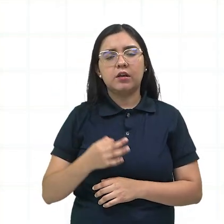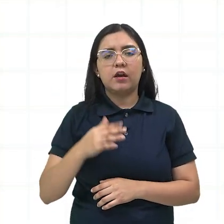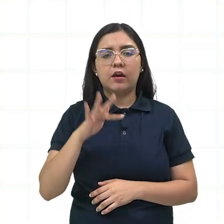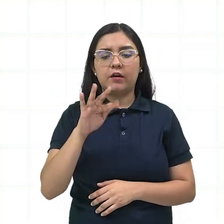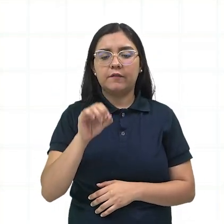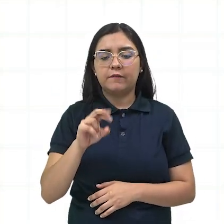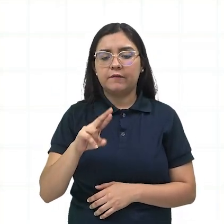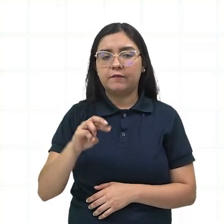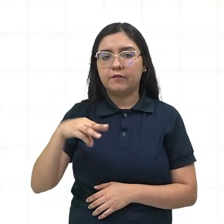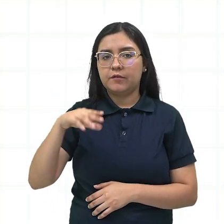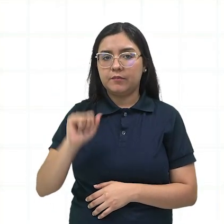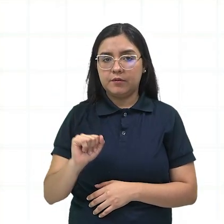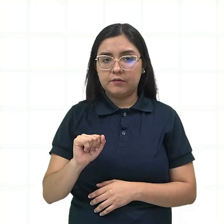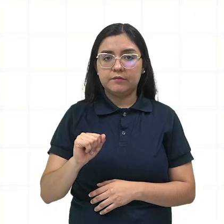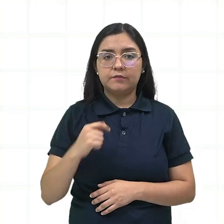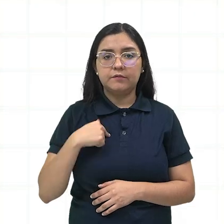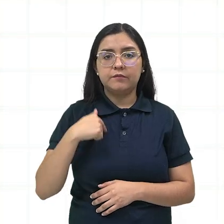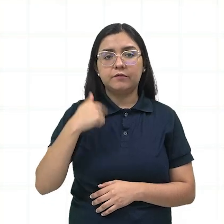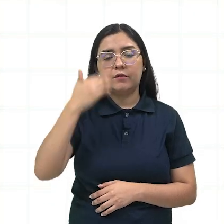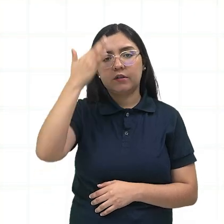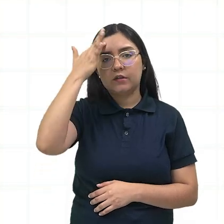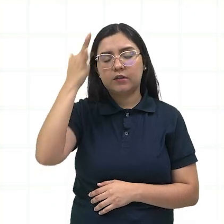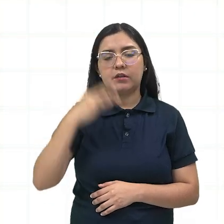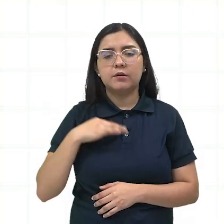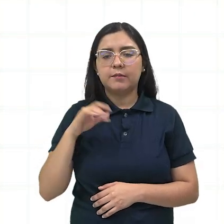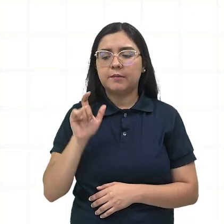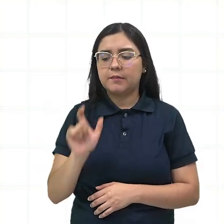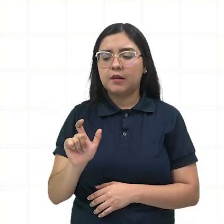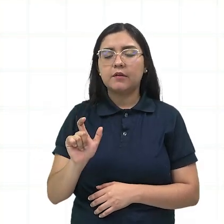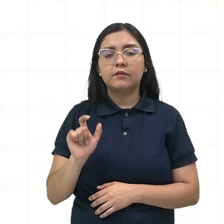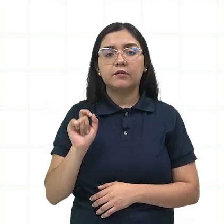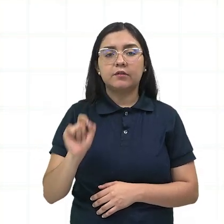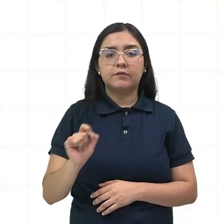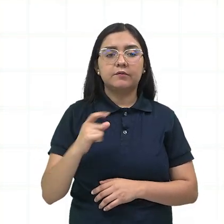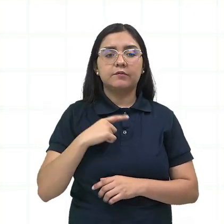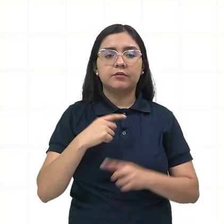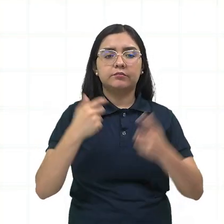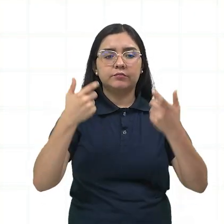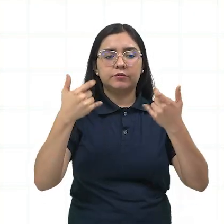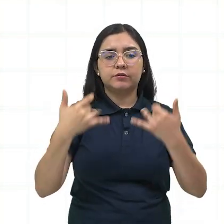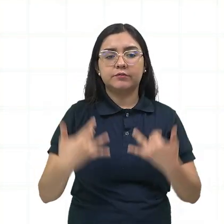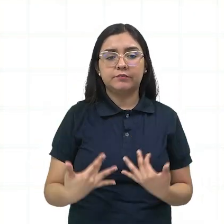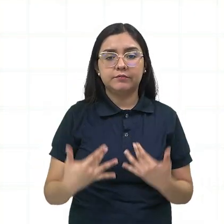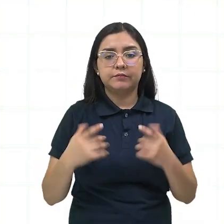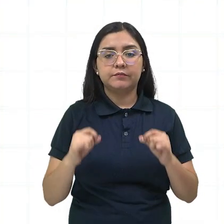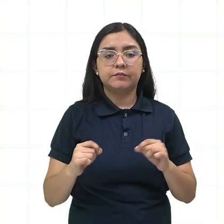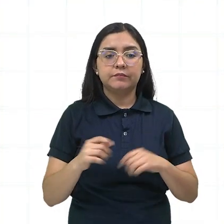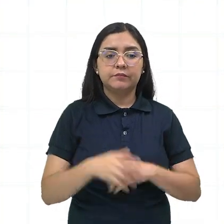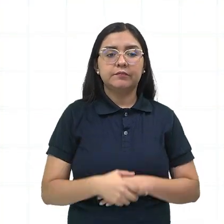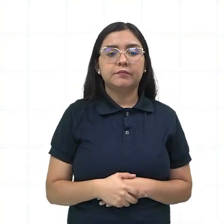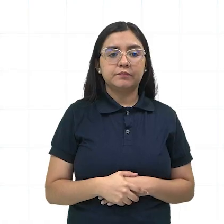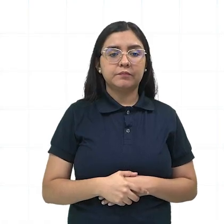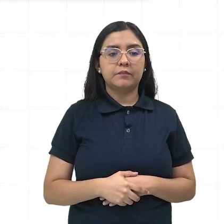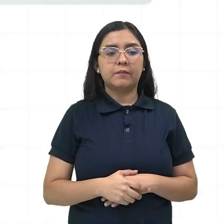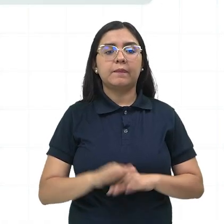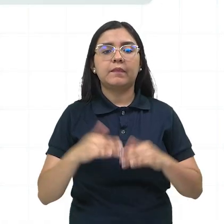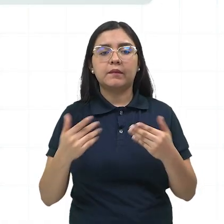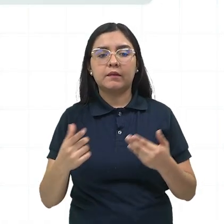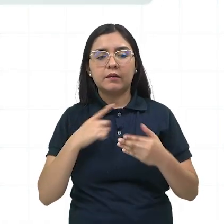eu vou perceber que ela é uma palavra que vai descrever com relação à